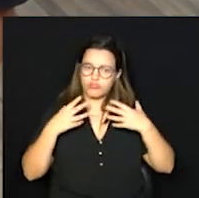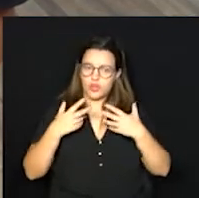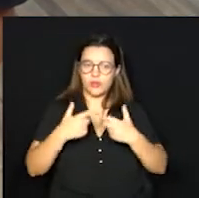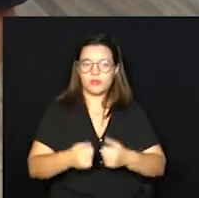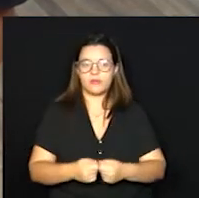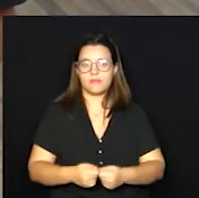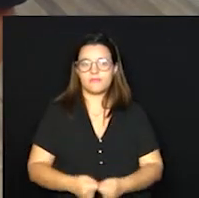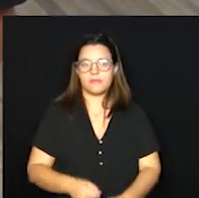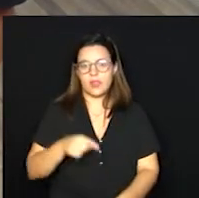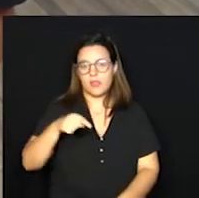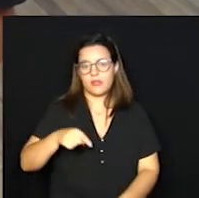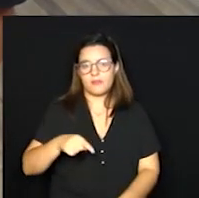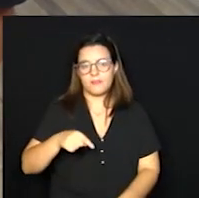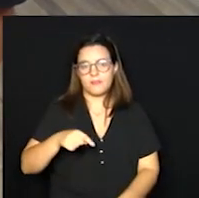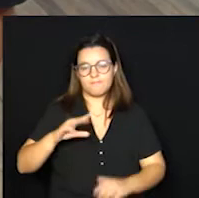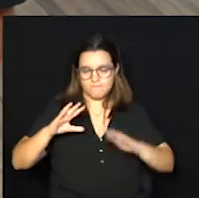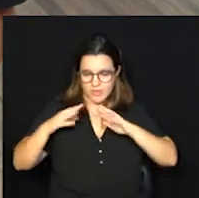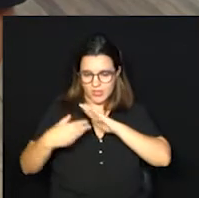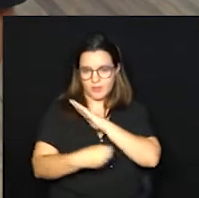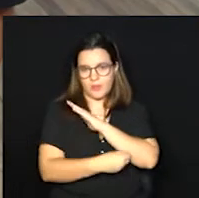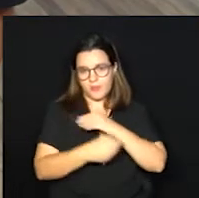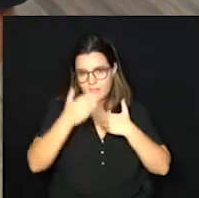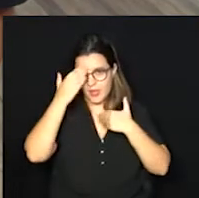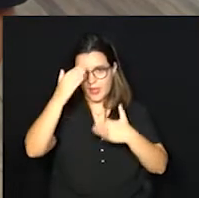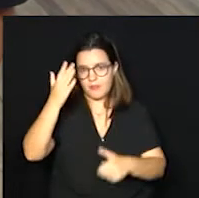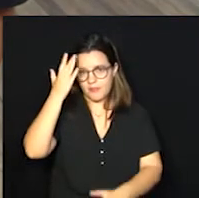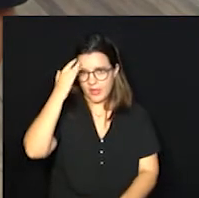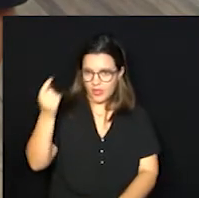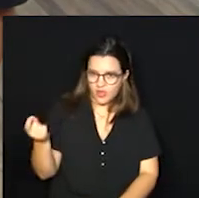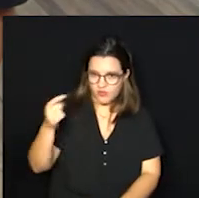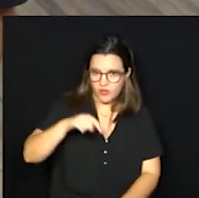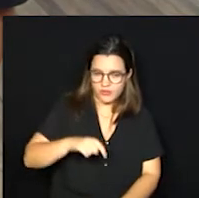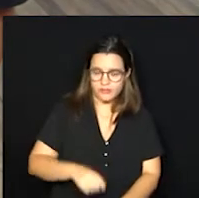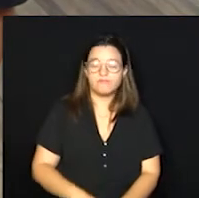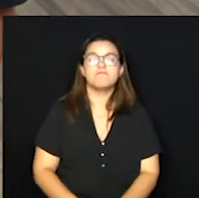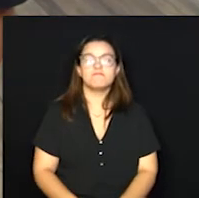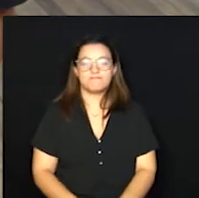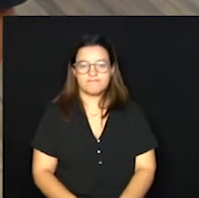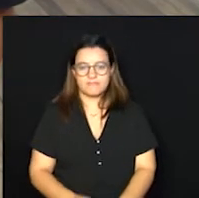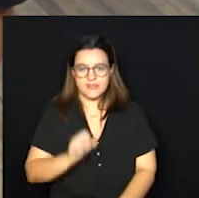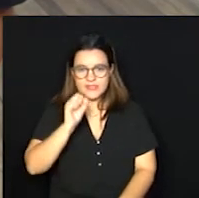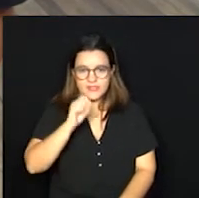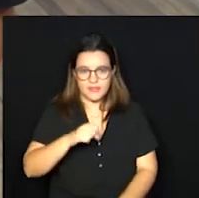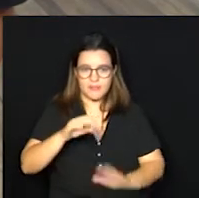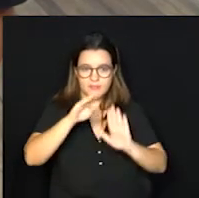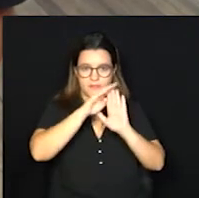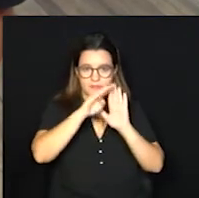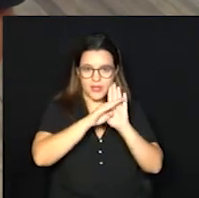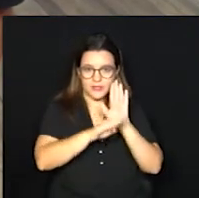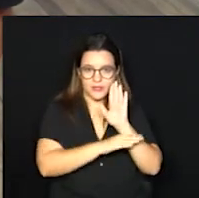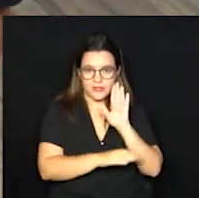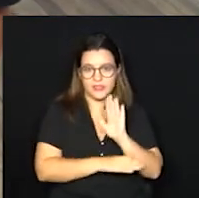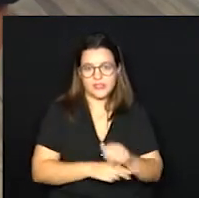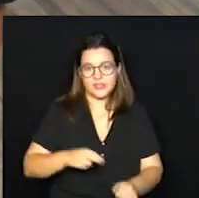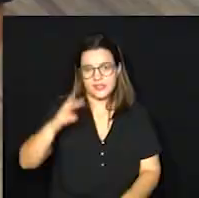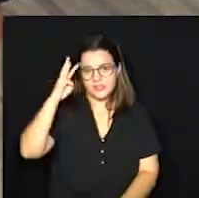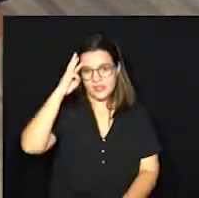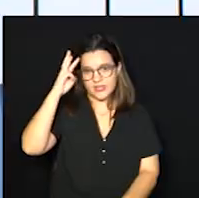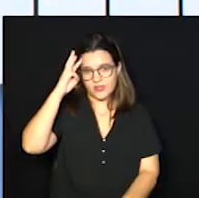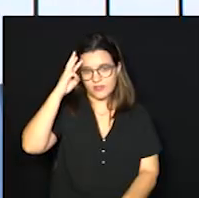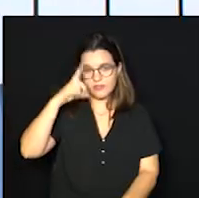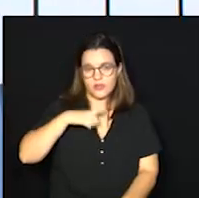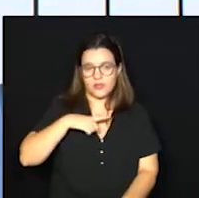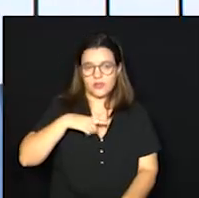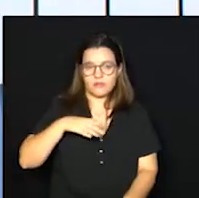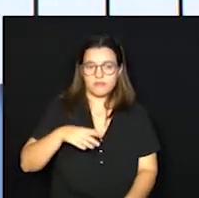no nosso Câmara Total. Muito obrigado, você volta amanhã? Volto amanhã falando da pauta, porque terça-feira é o dia da publicação